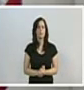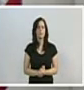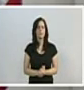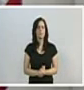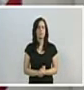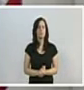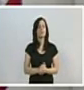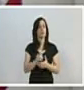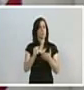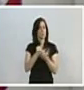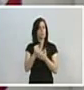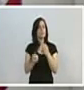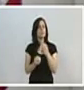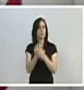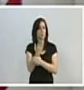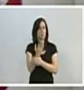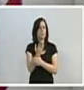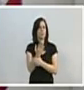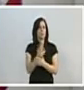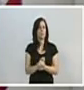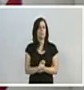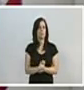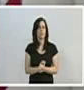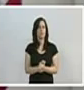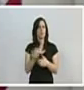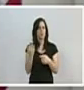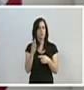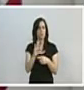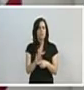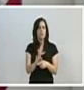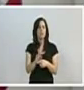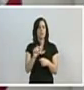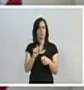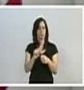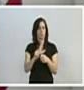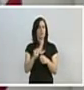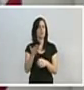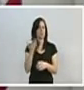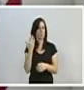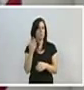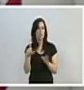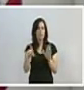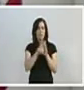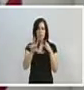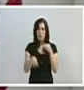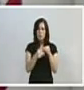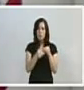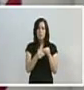Ainda com base nessa construção, ajudei a produzir naquela época a Lei